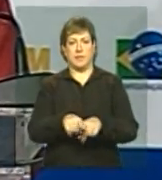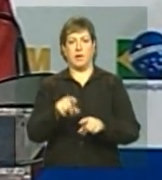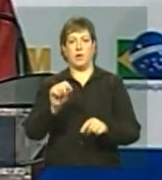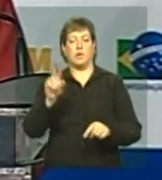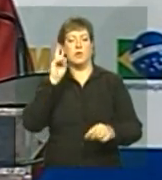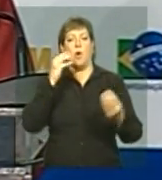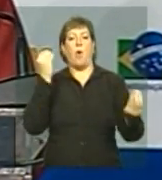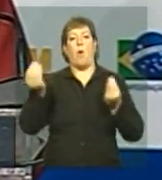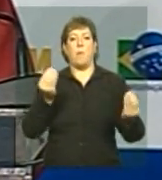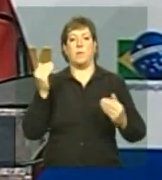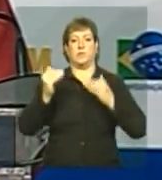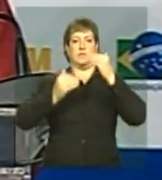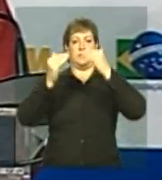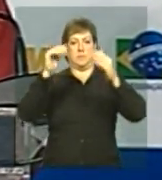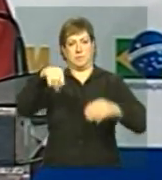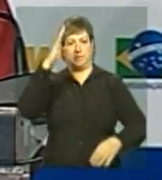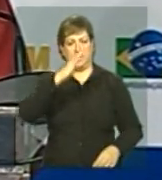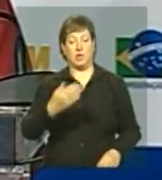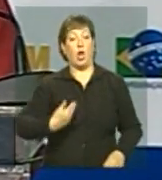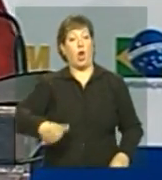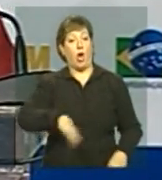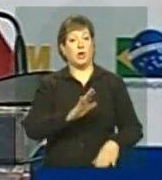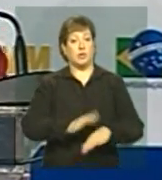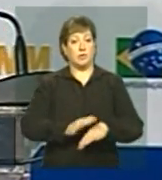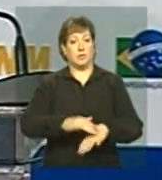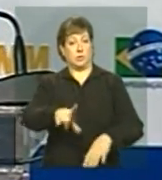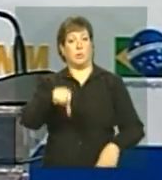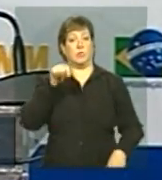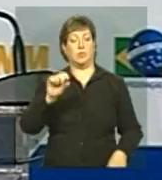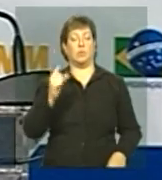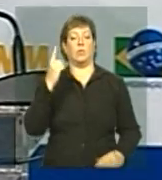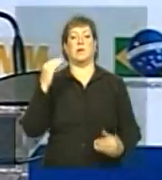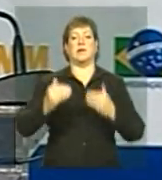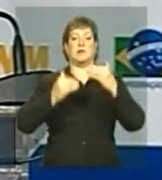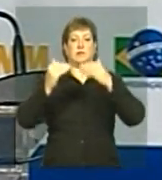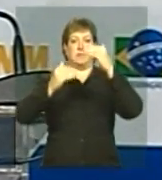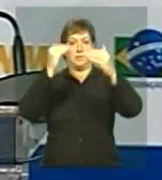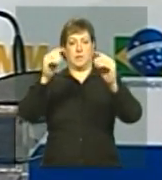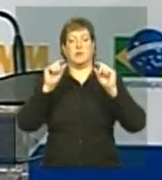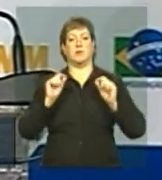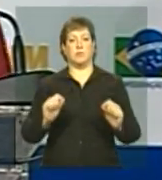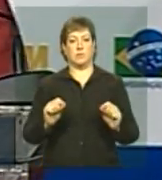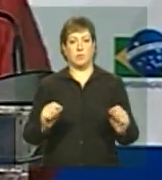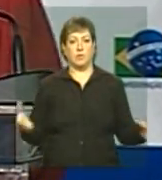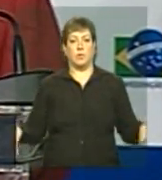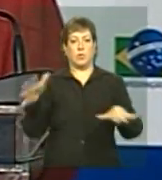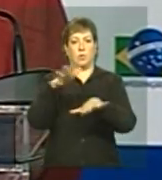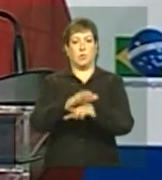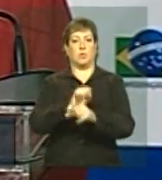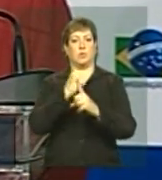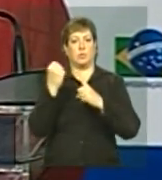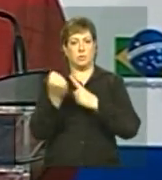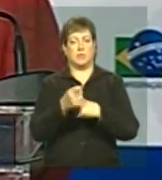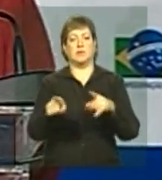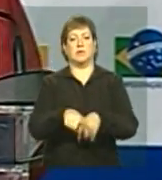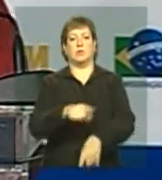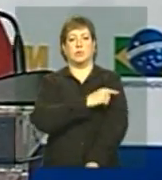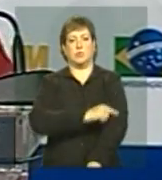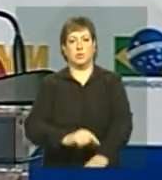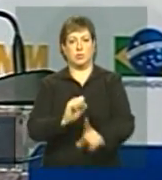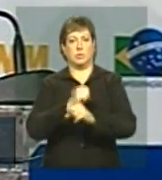no Brasil, que nós optamos por um desenvolvimento com a inclusão social e com justiça